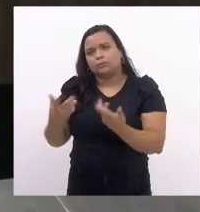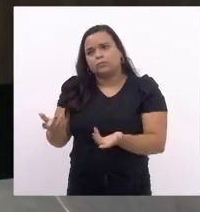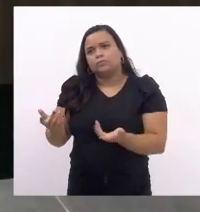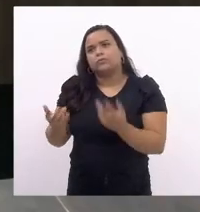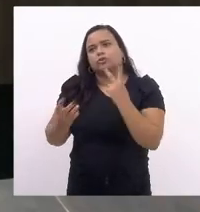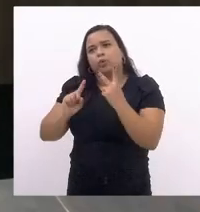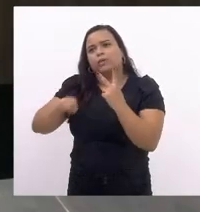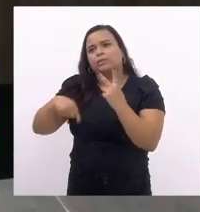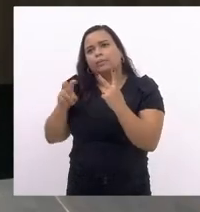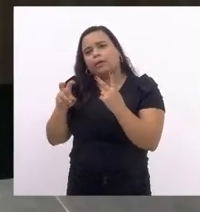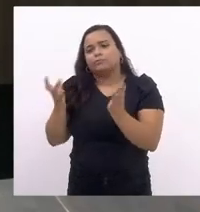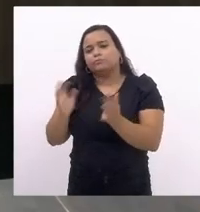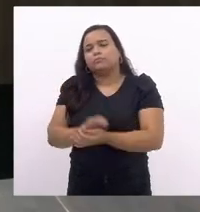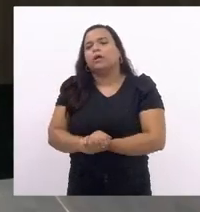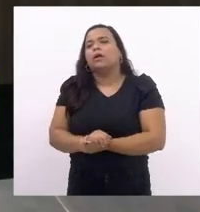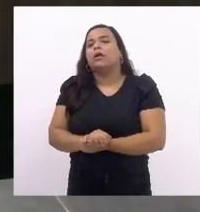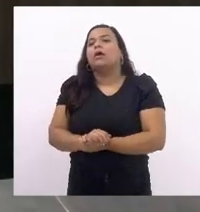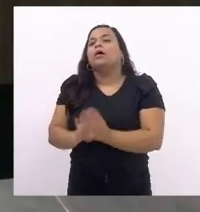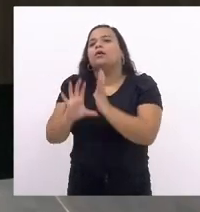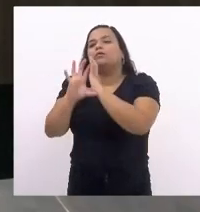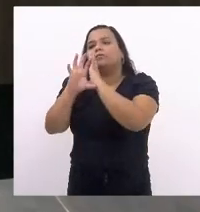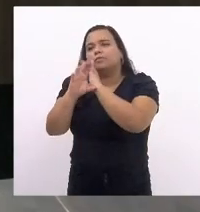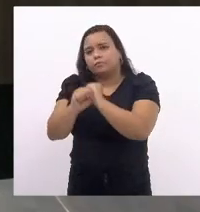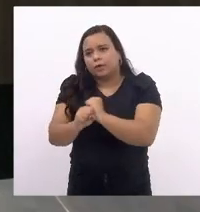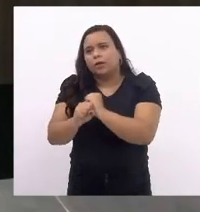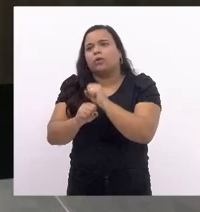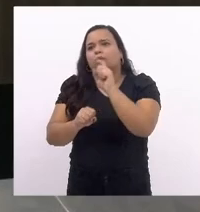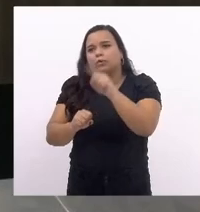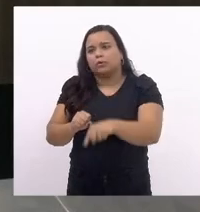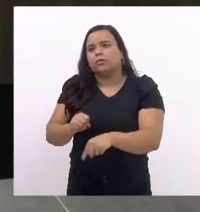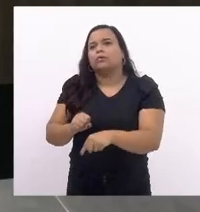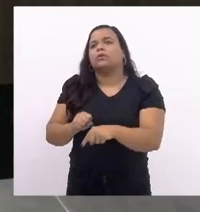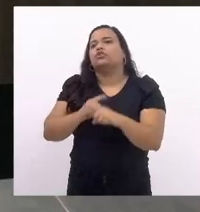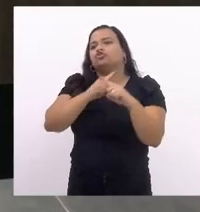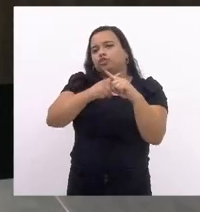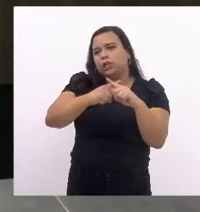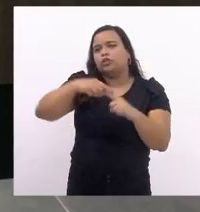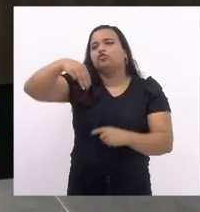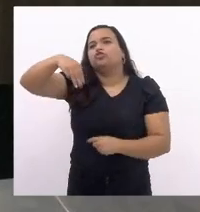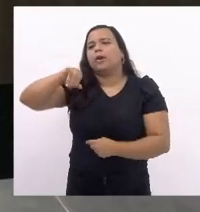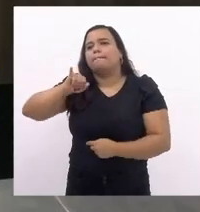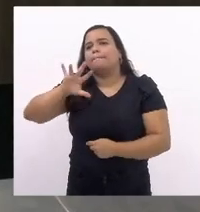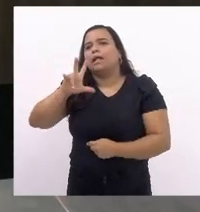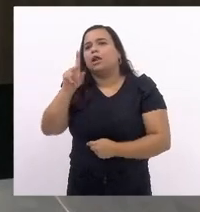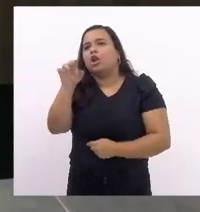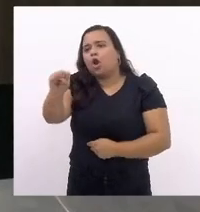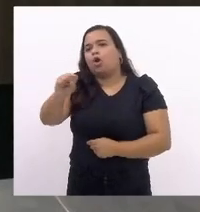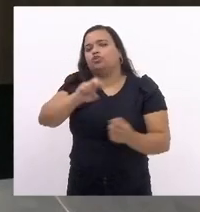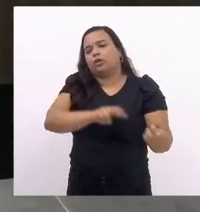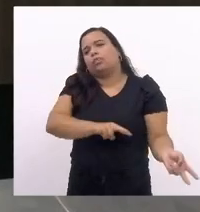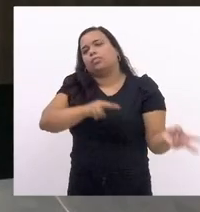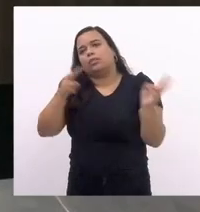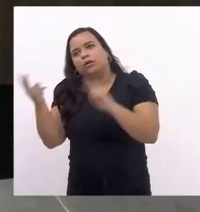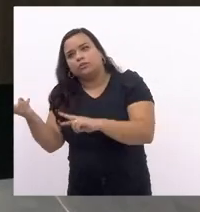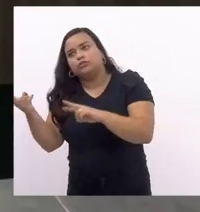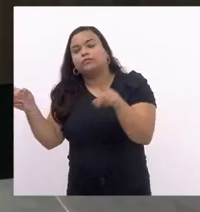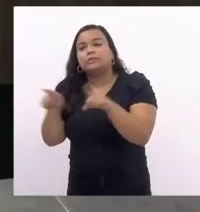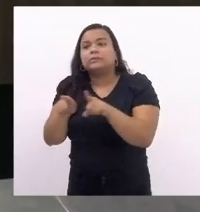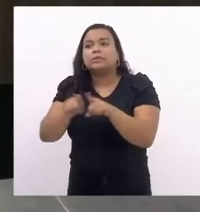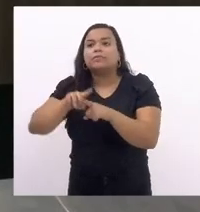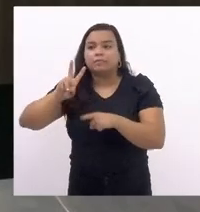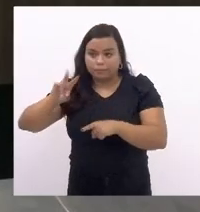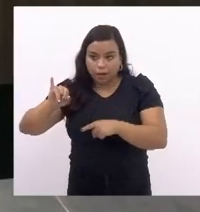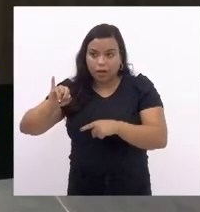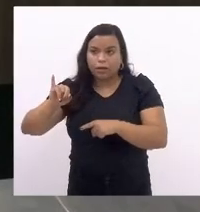2,5. O valor total será de X milhões de transferência e será